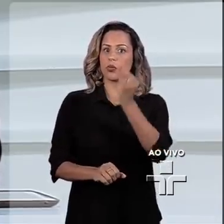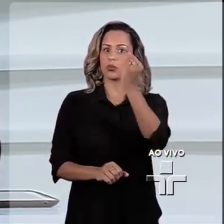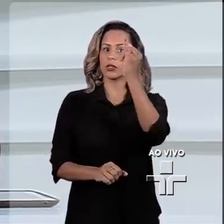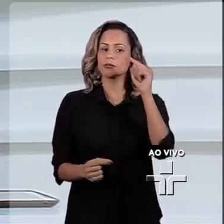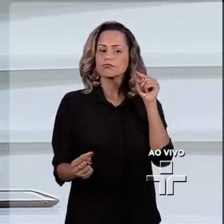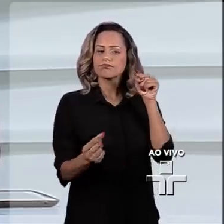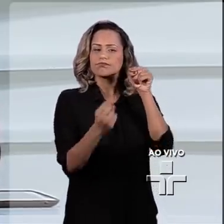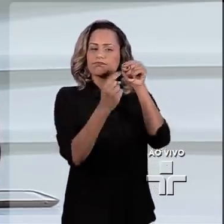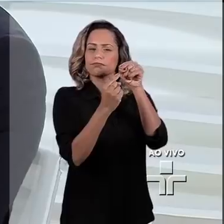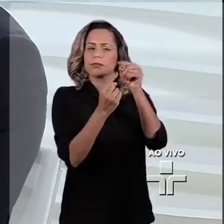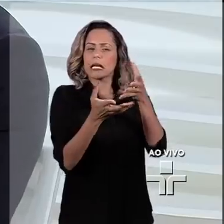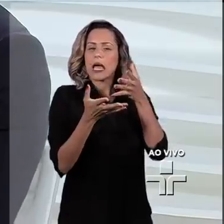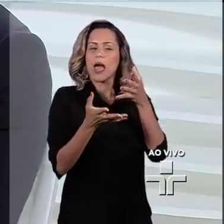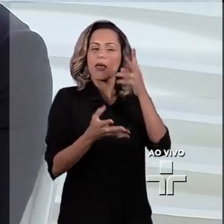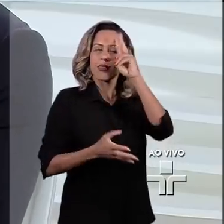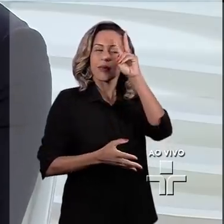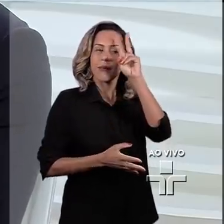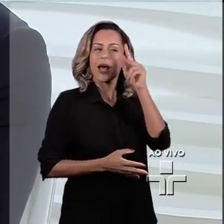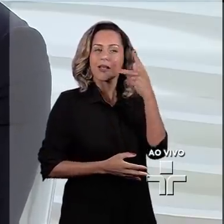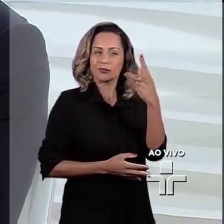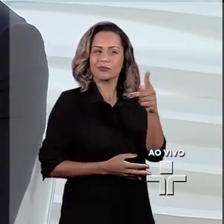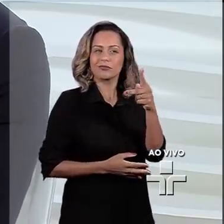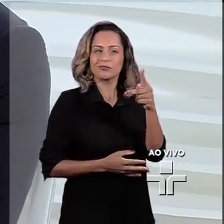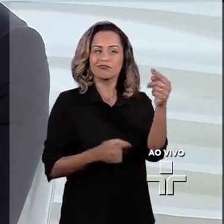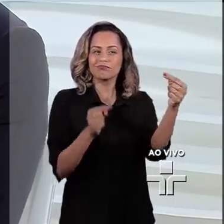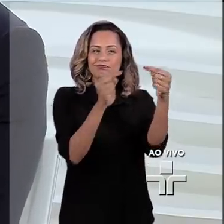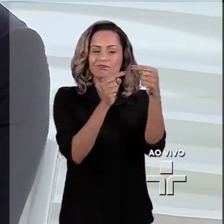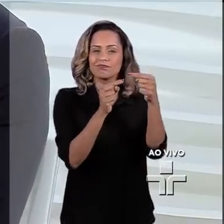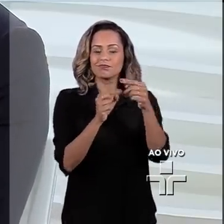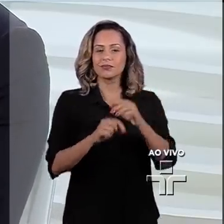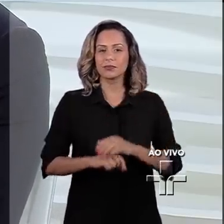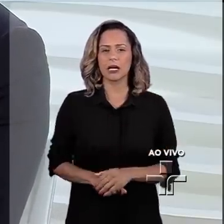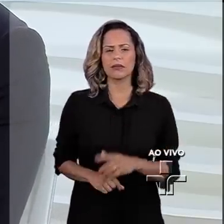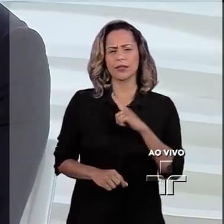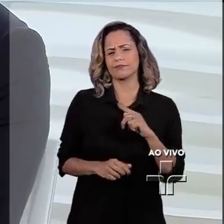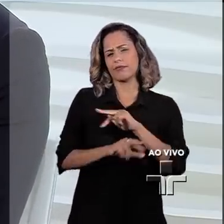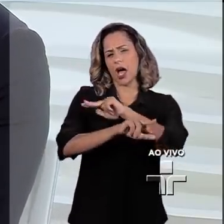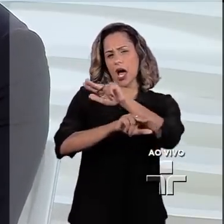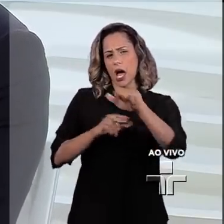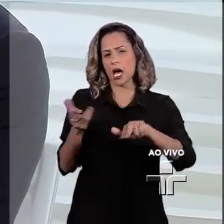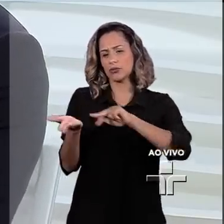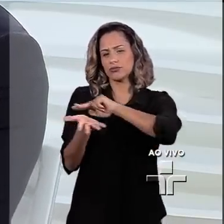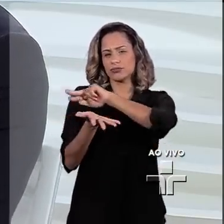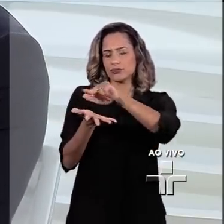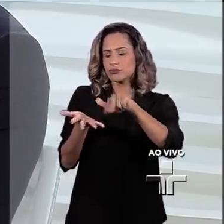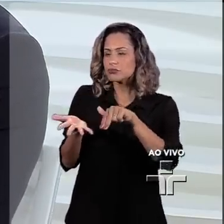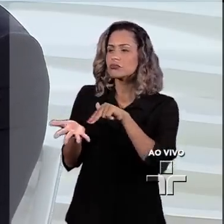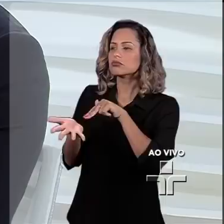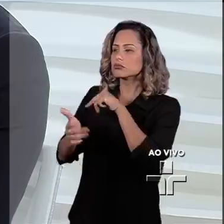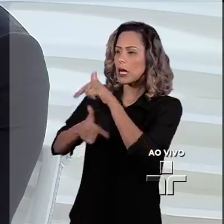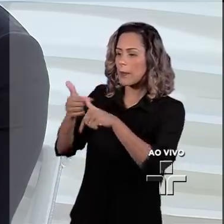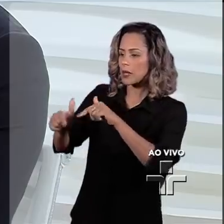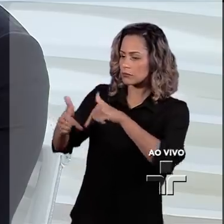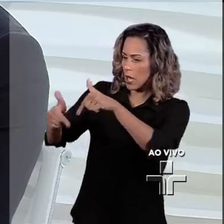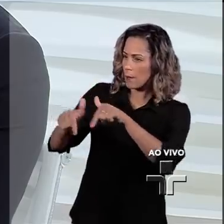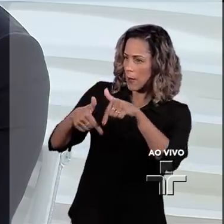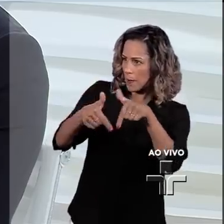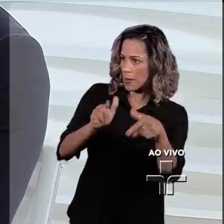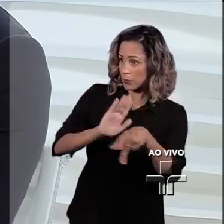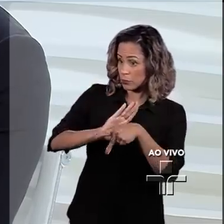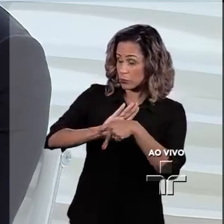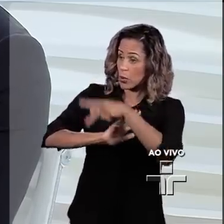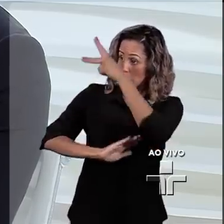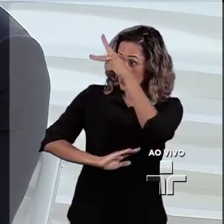ao seu nome? Bom, a gente tem uma série de ações que a prefeitura desenvolve. Acho que o prefeito tem